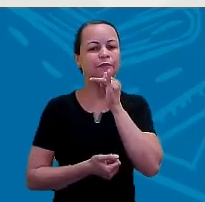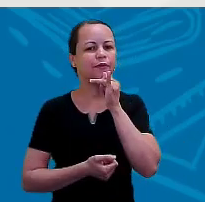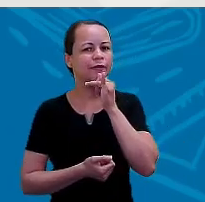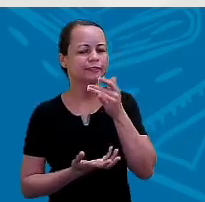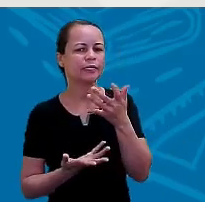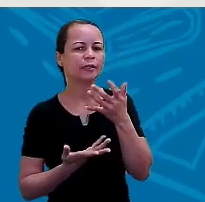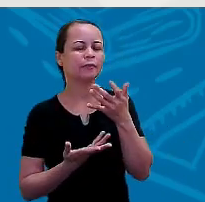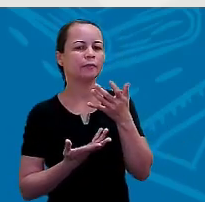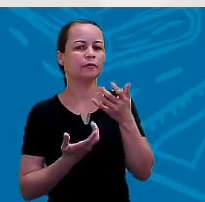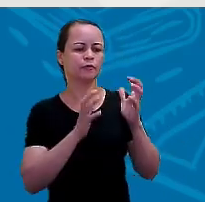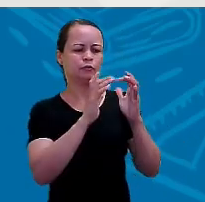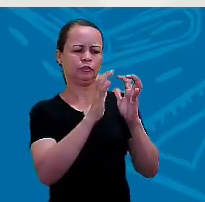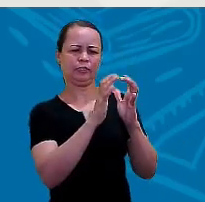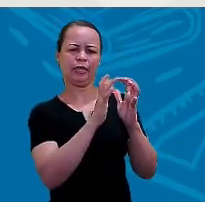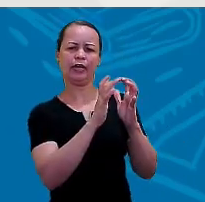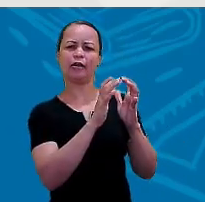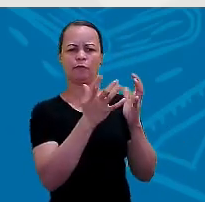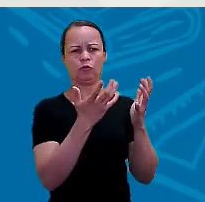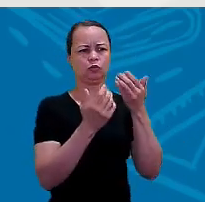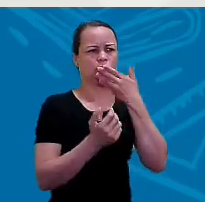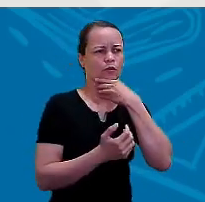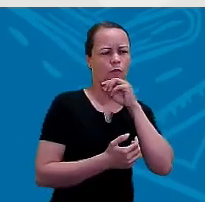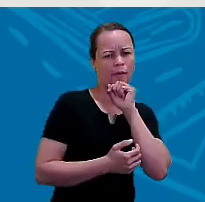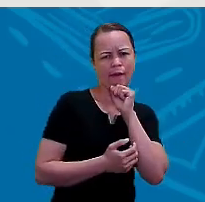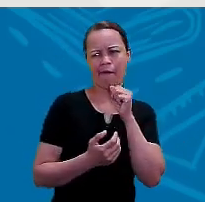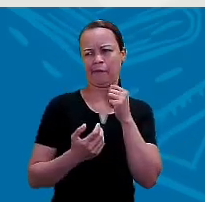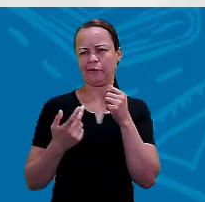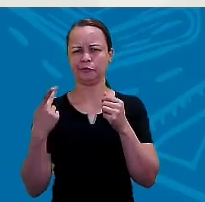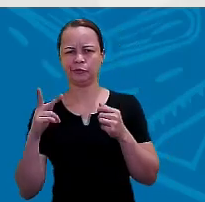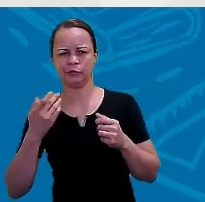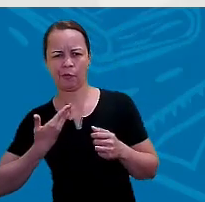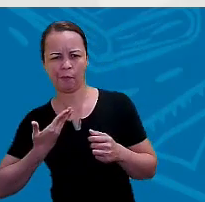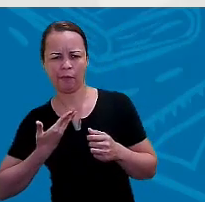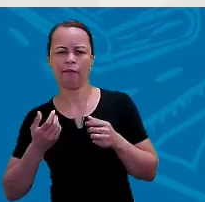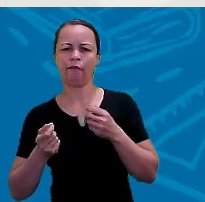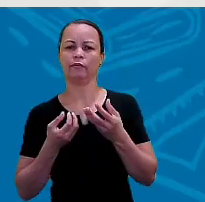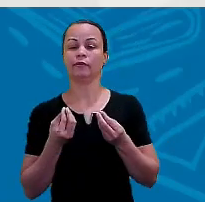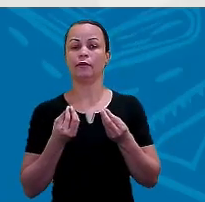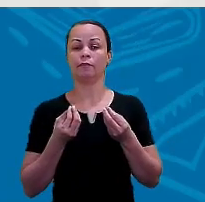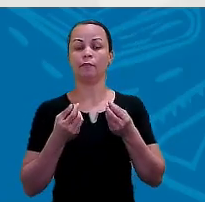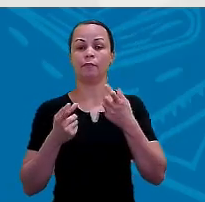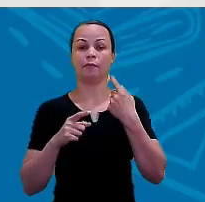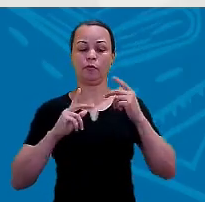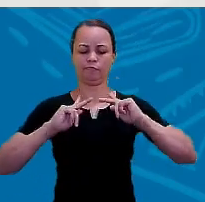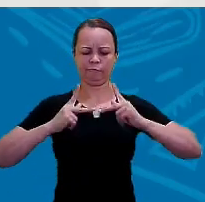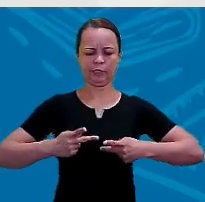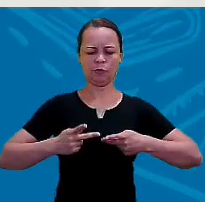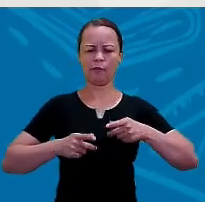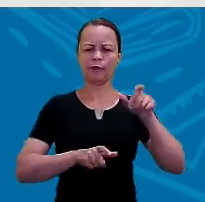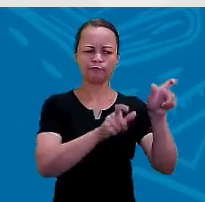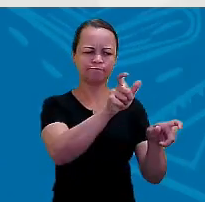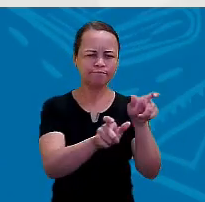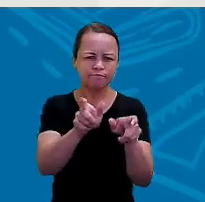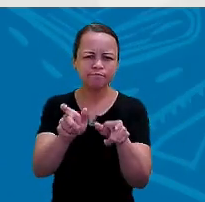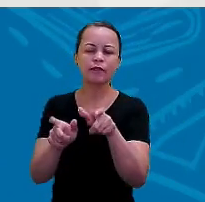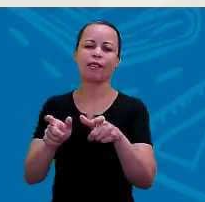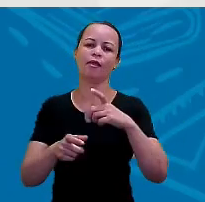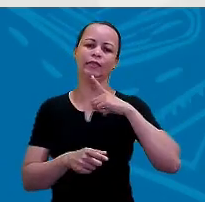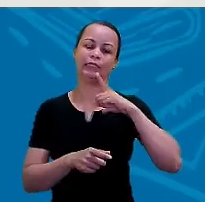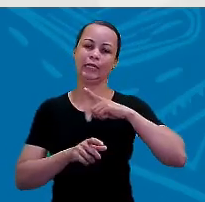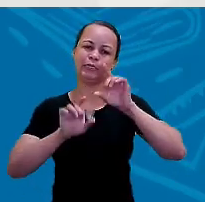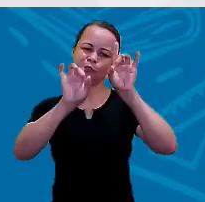do cérebro, por exemplo, do seu pai, de um amigo. Por quê? Porque cada ser humano ele vai ter uma singularidade muito